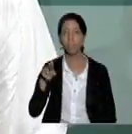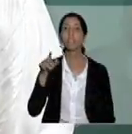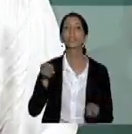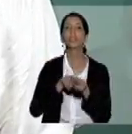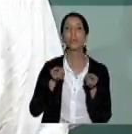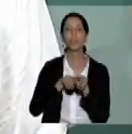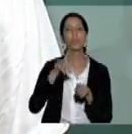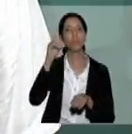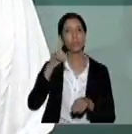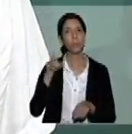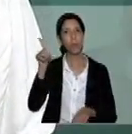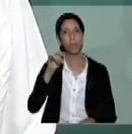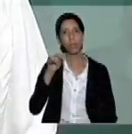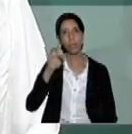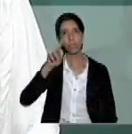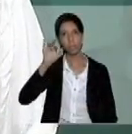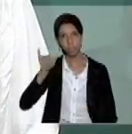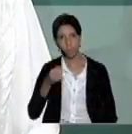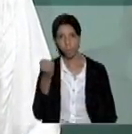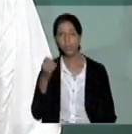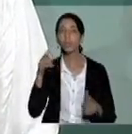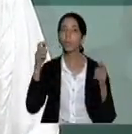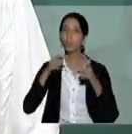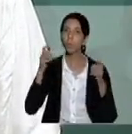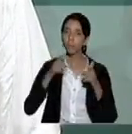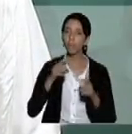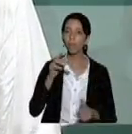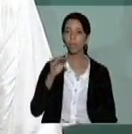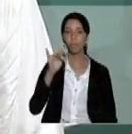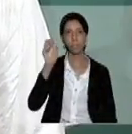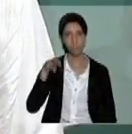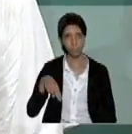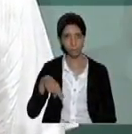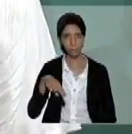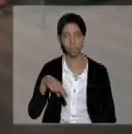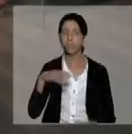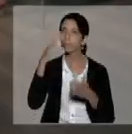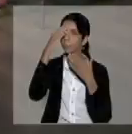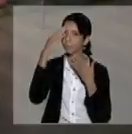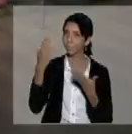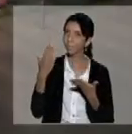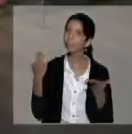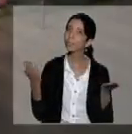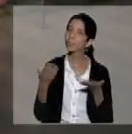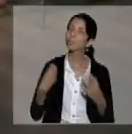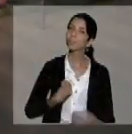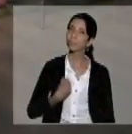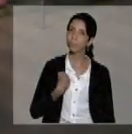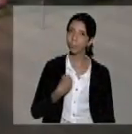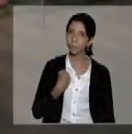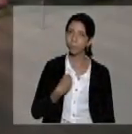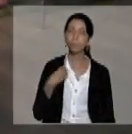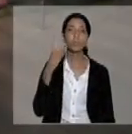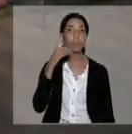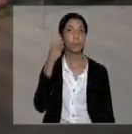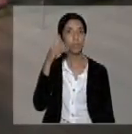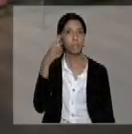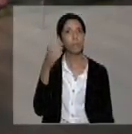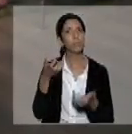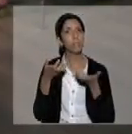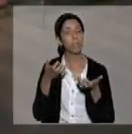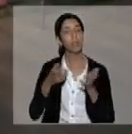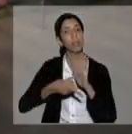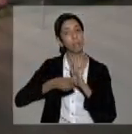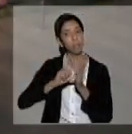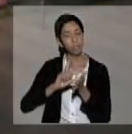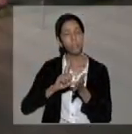Albuquerque, diretor-geral do IFRJ, campus Engenheiro Paulo de Fronten. Obrigada a presença de todos. Deputado,